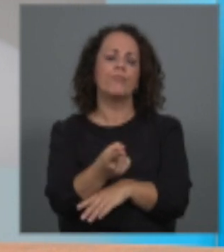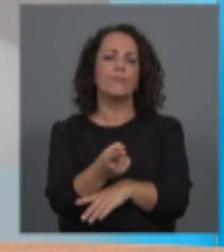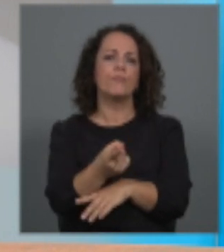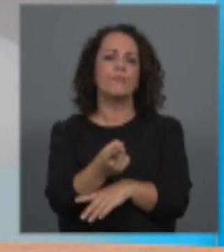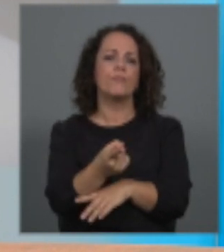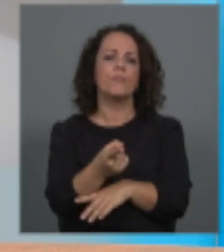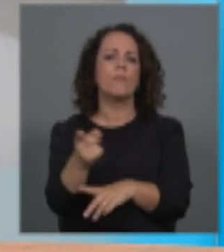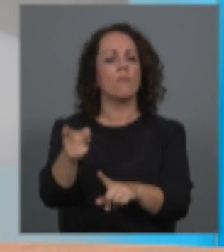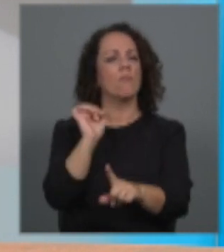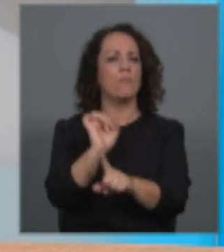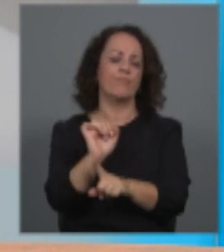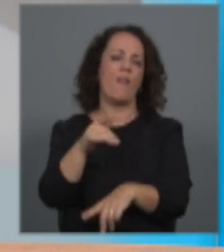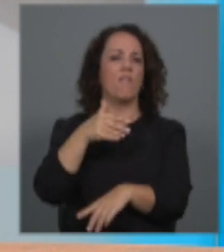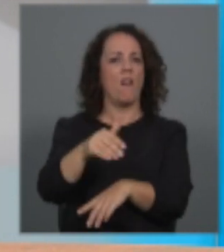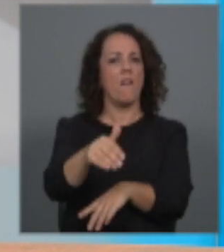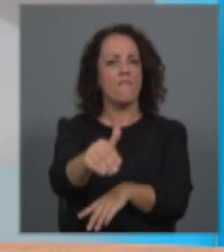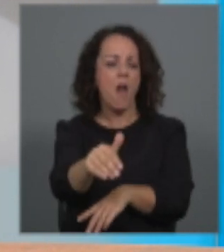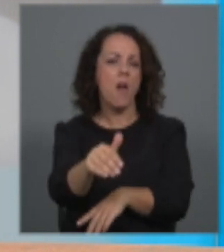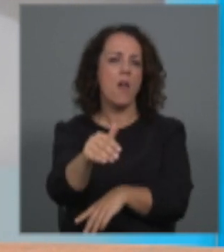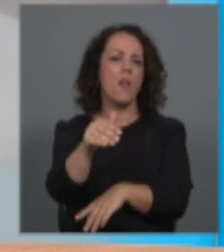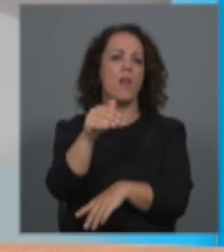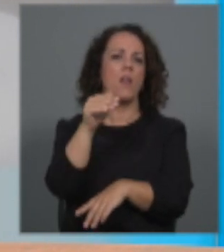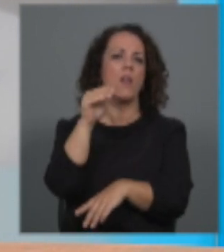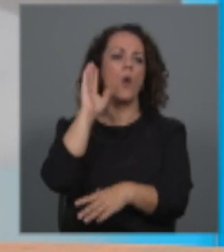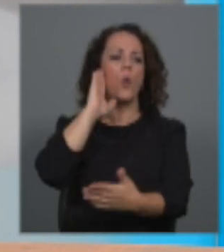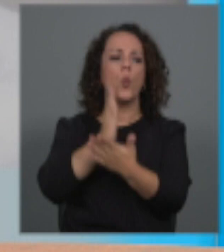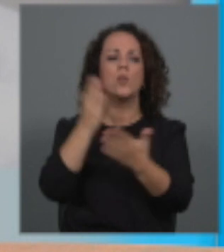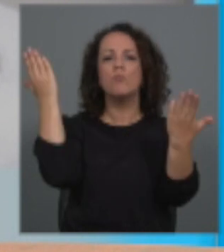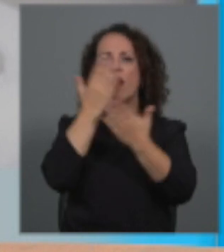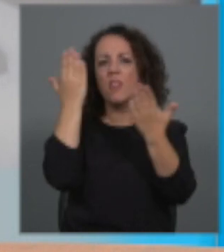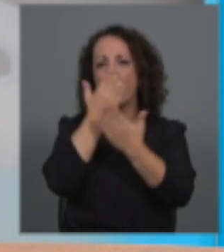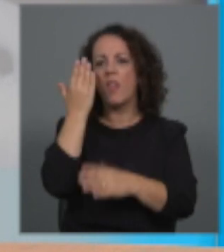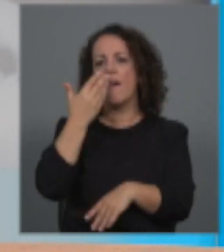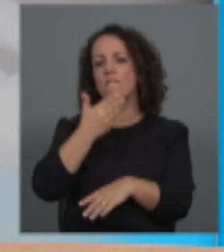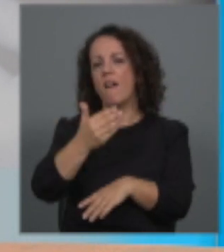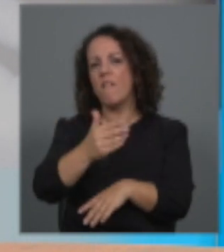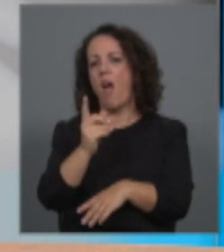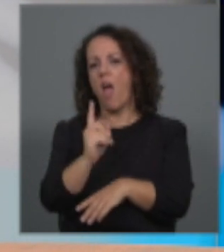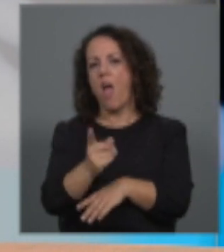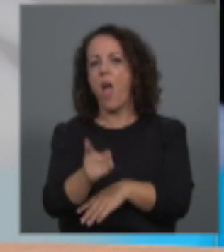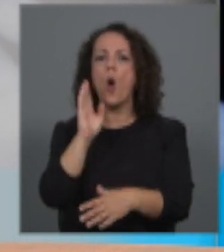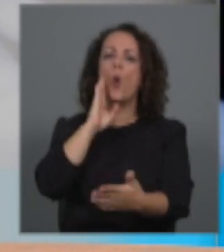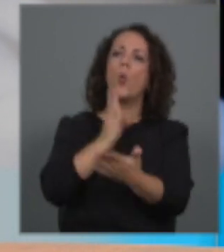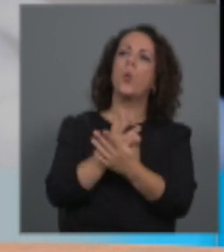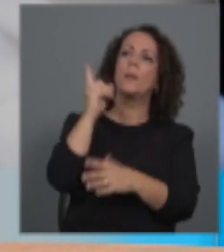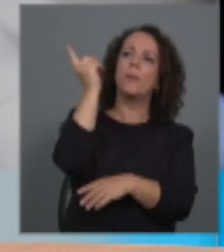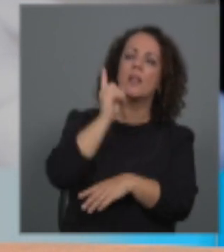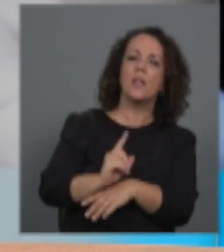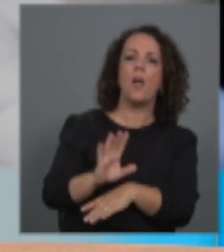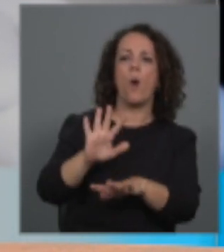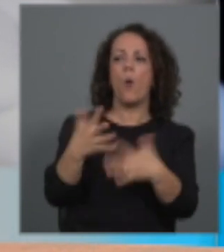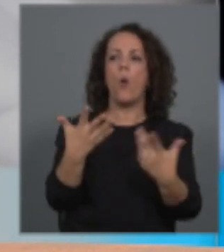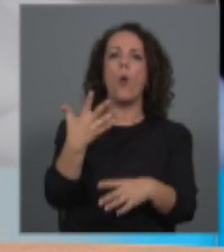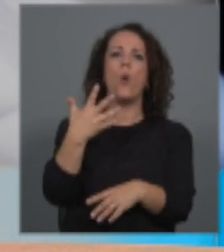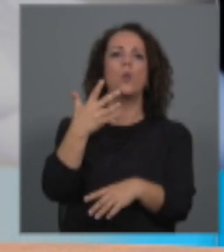iam ser os últimos dias e como ia ser este último dia, ou o dia do